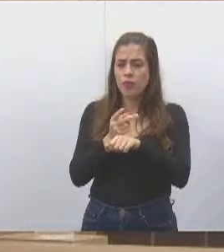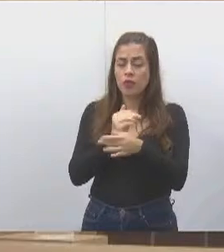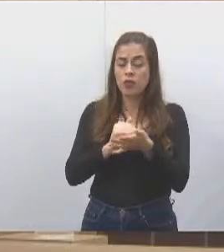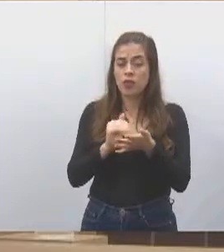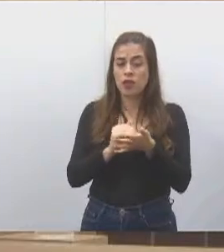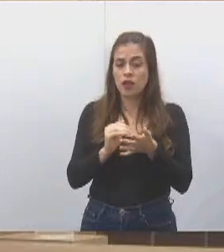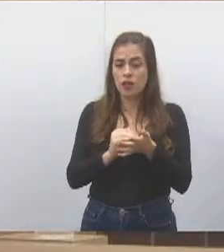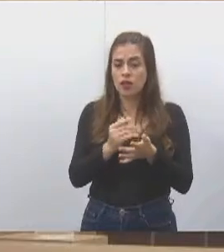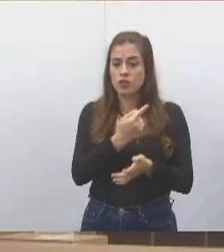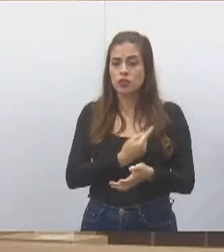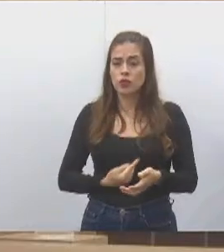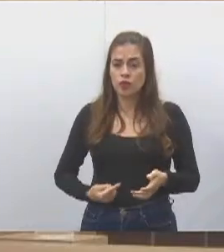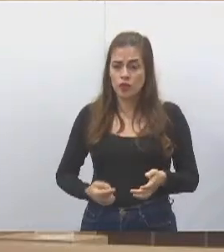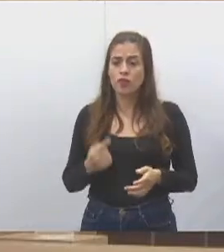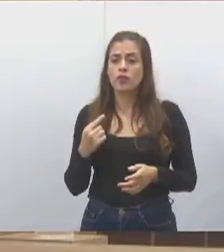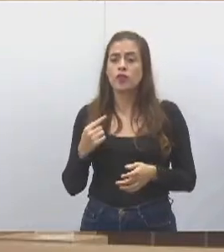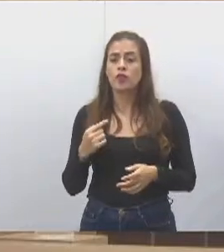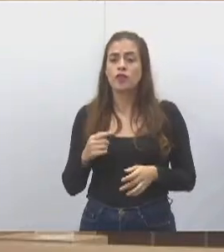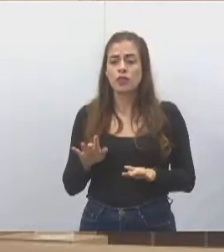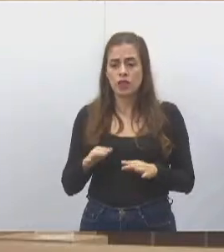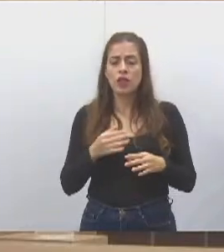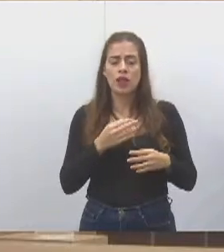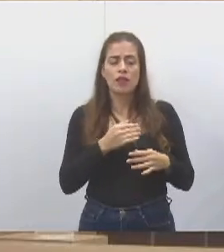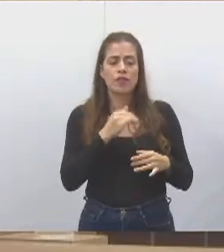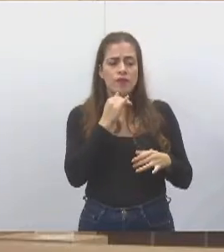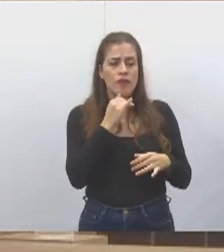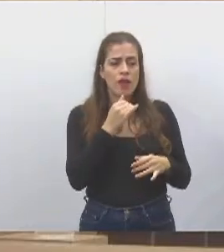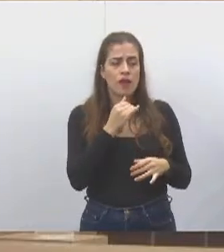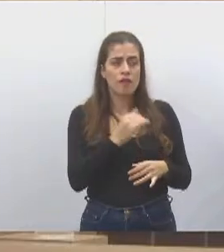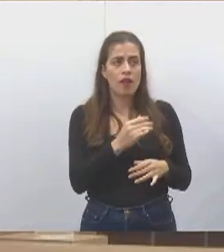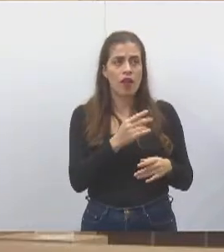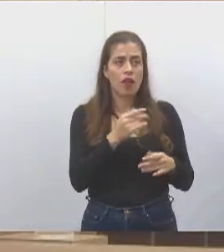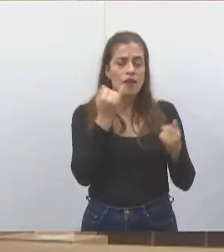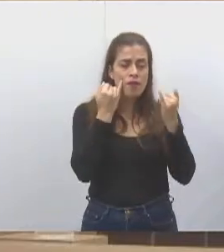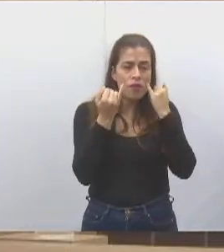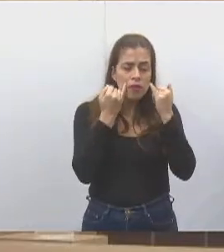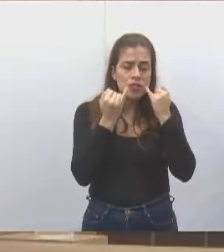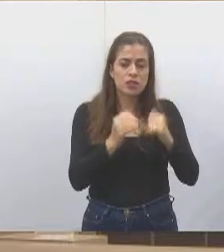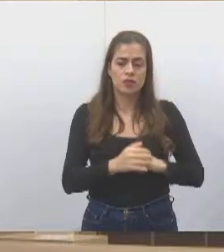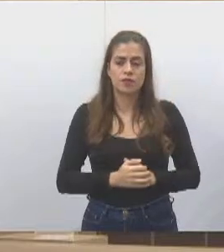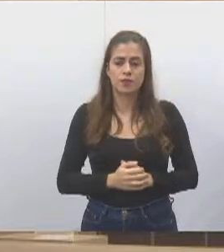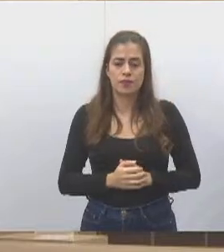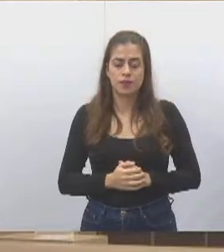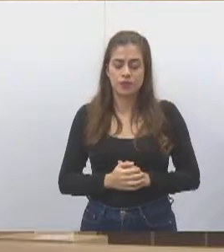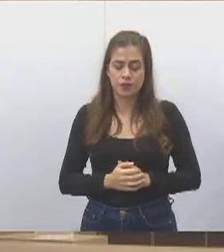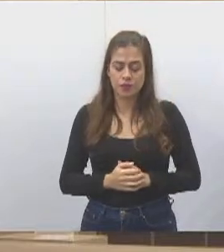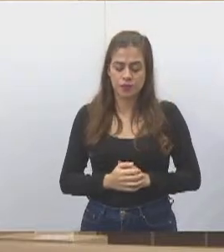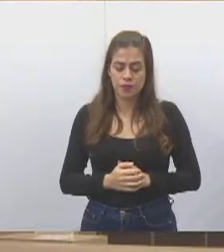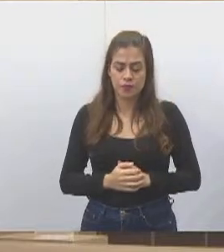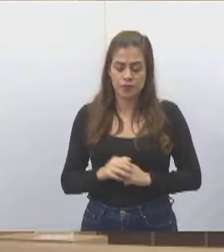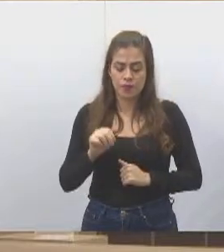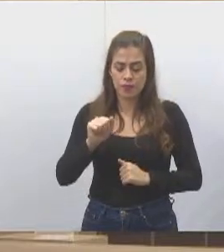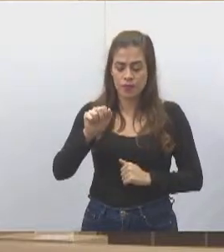de Governo, que o Guilherme vai passar essas informações. Anselmo Francisco de